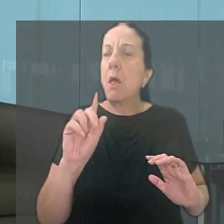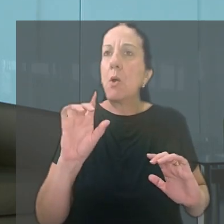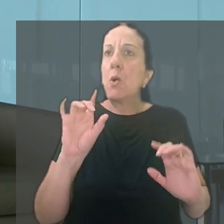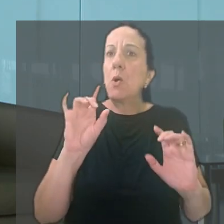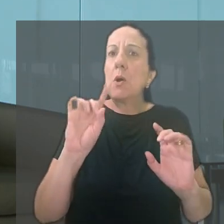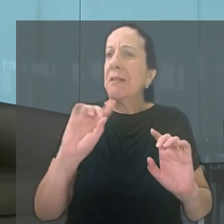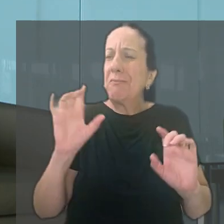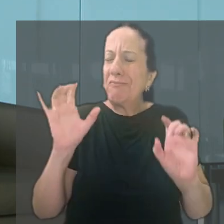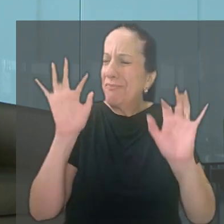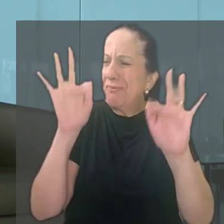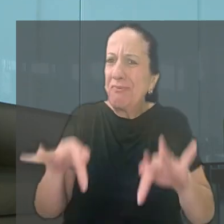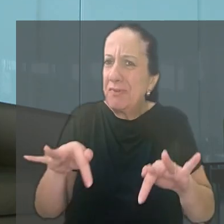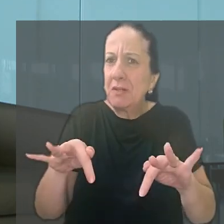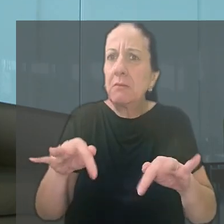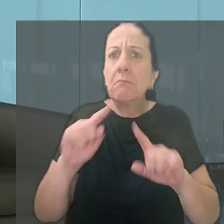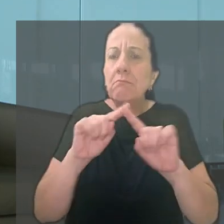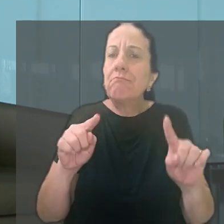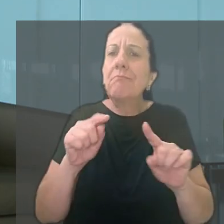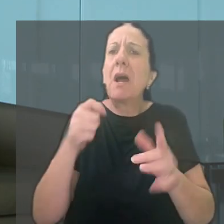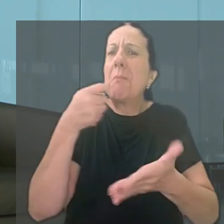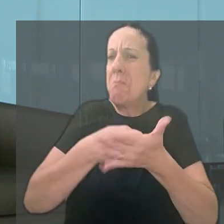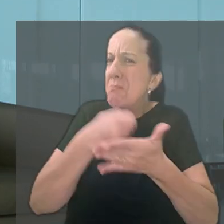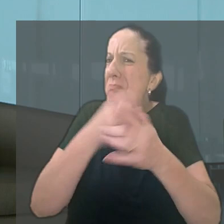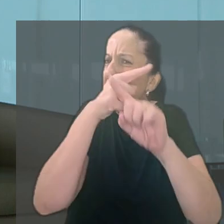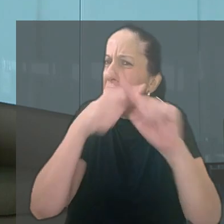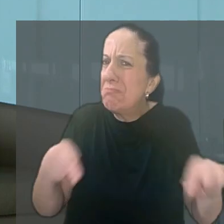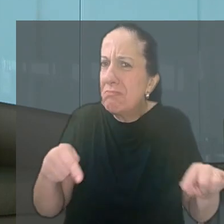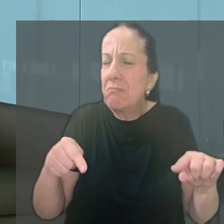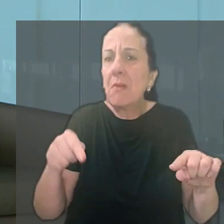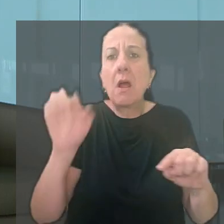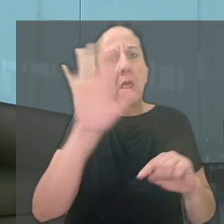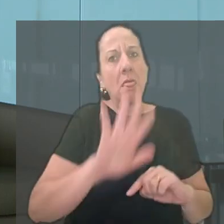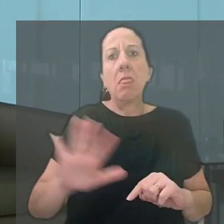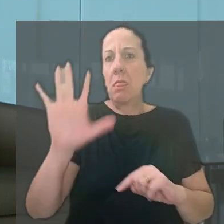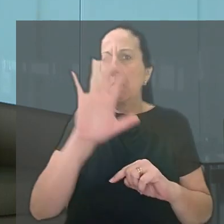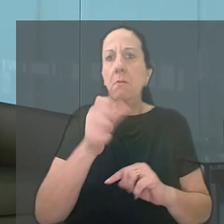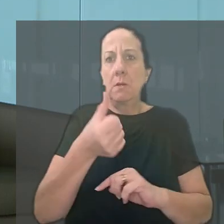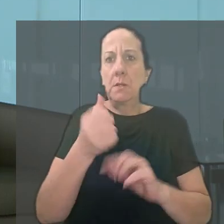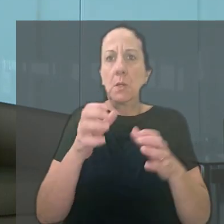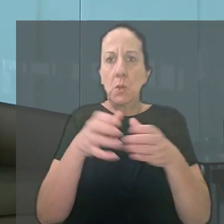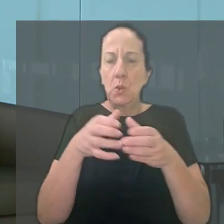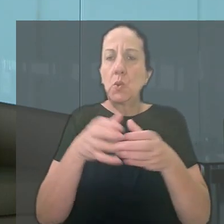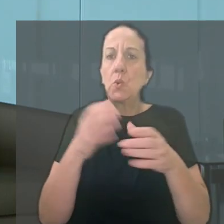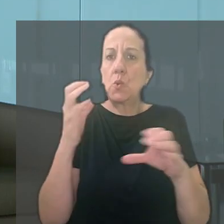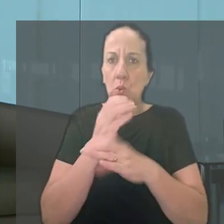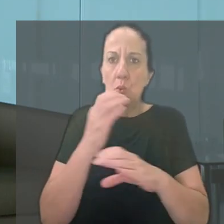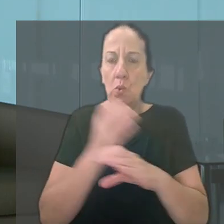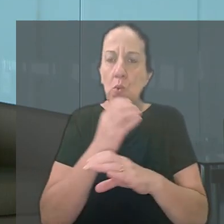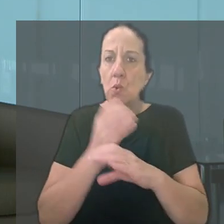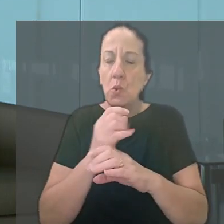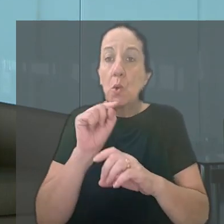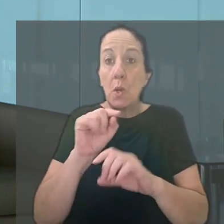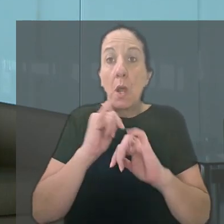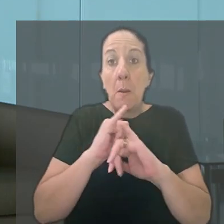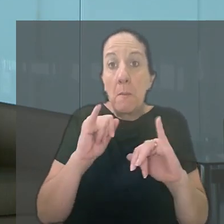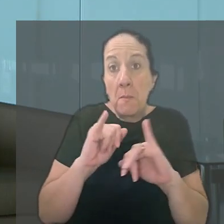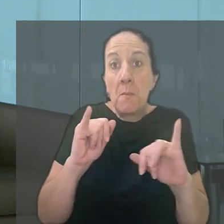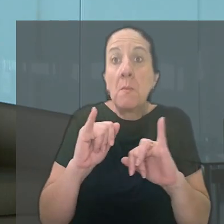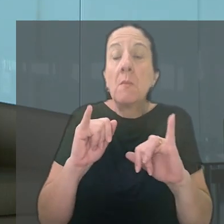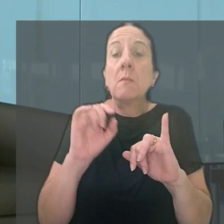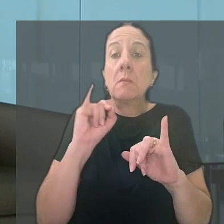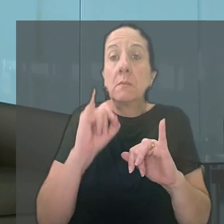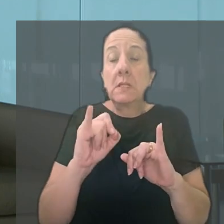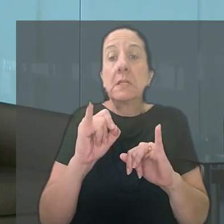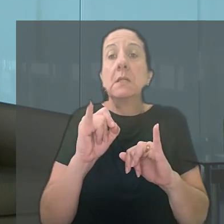apenas desestimulados, mas duramente combatidos. Por unanimidade, a sexta turma concluiu que a manifestação